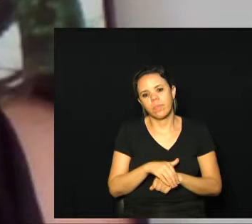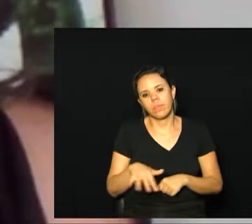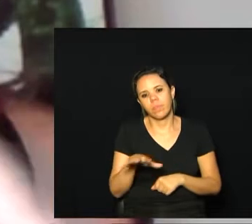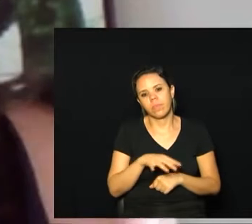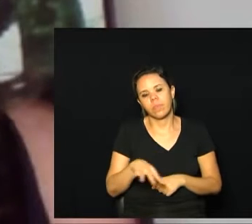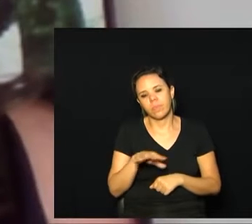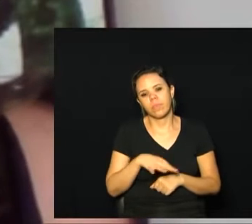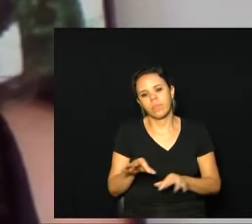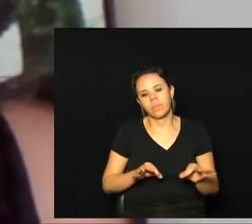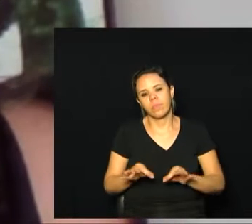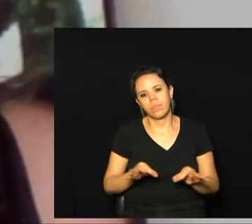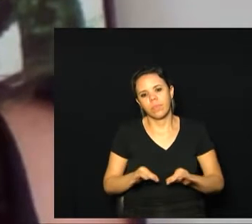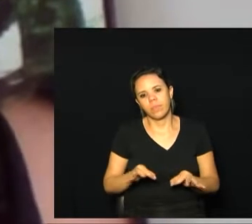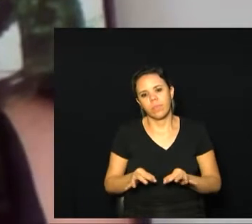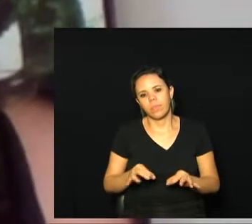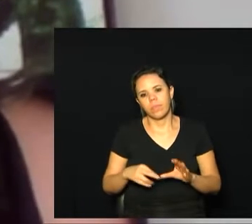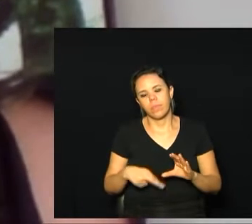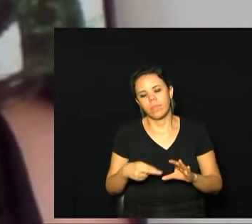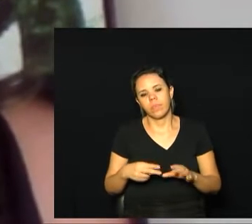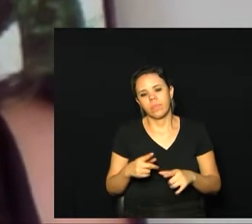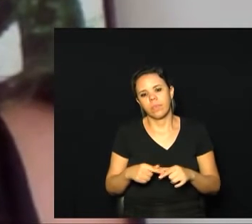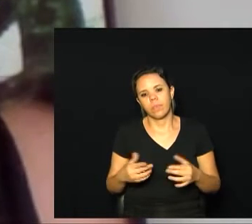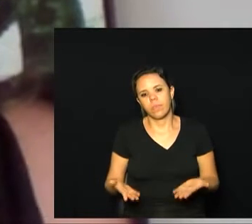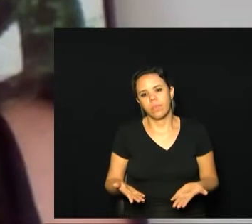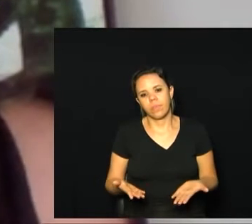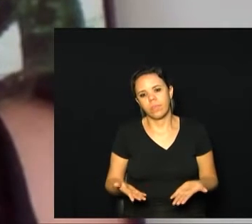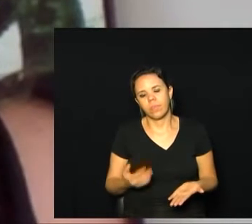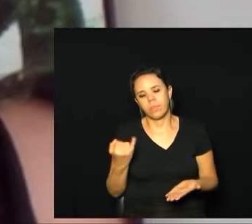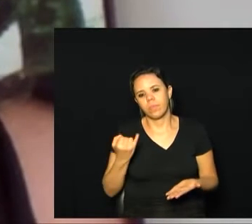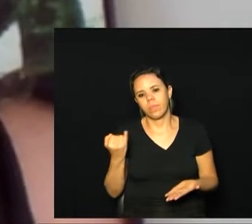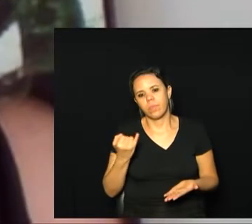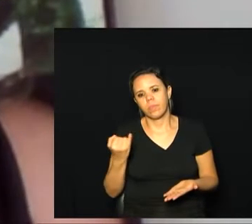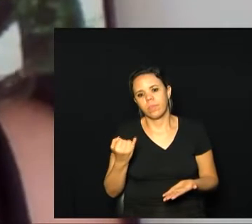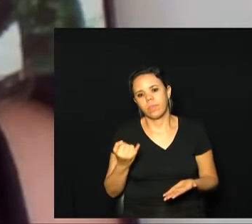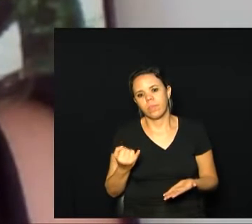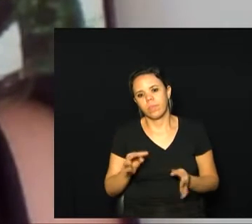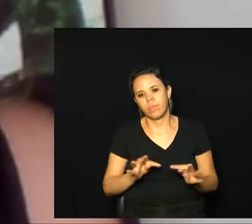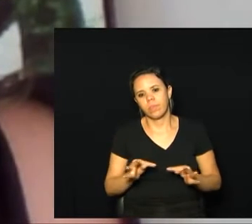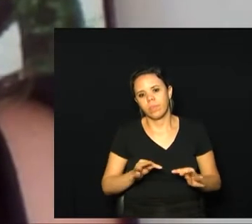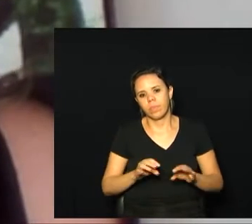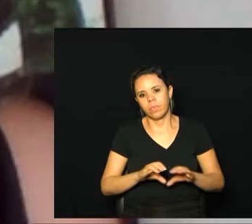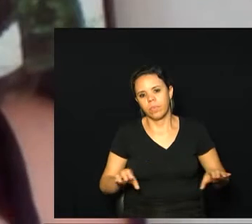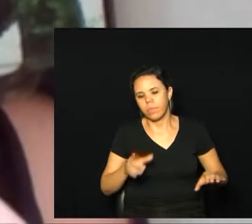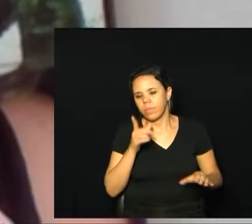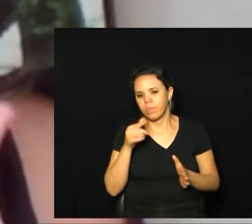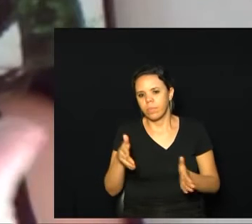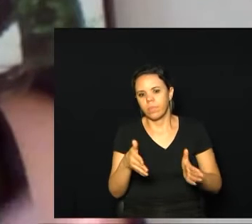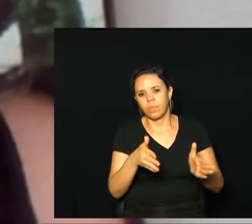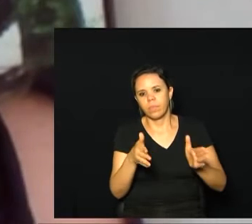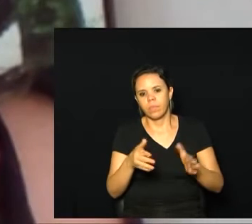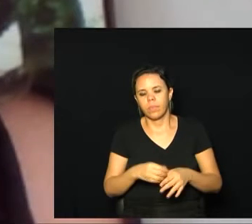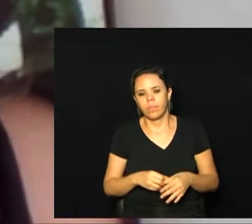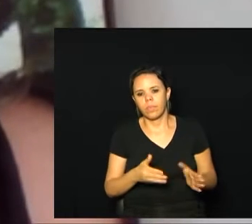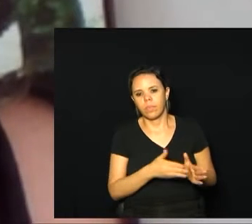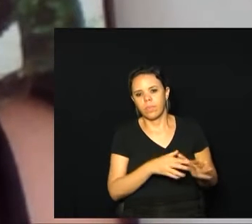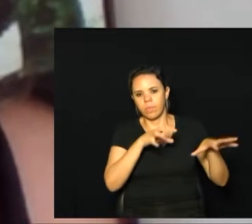geral, manejo ali dos resíduos sólidos e a questão também que é super importante da drenagem e manejo das águas pluviais, que em épocas